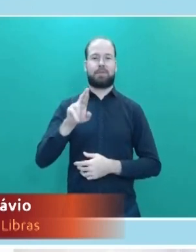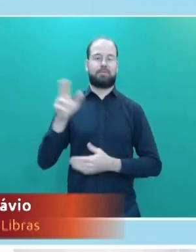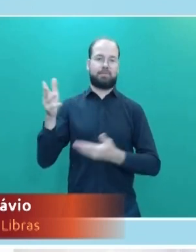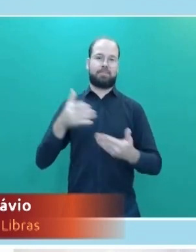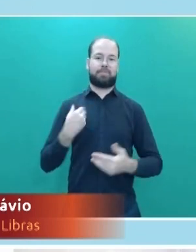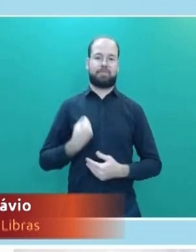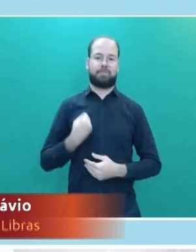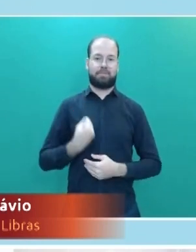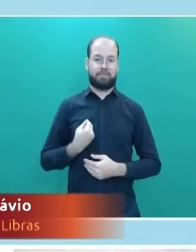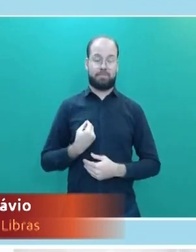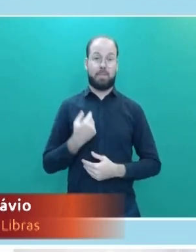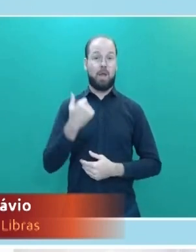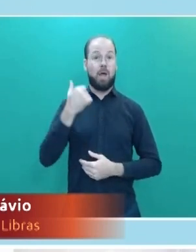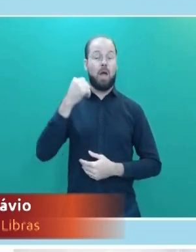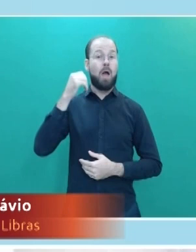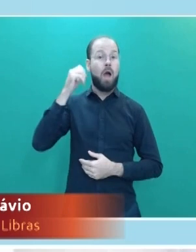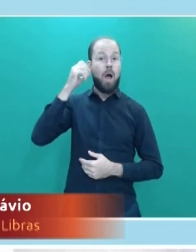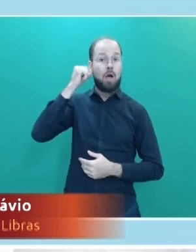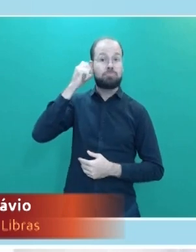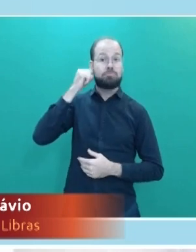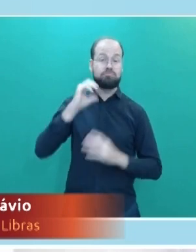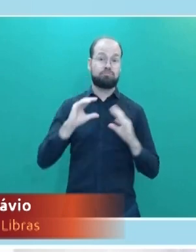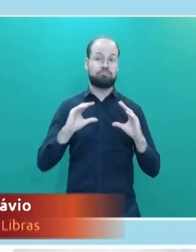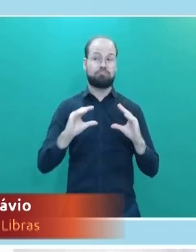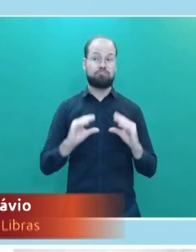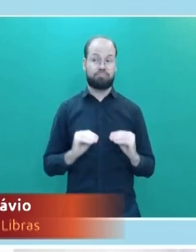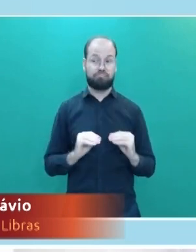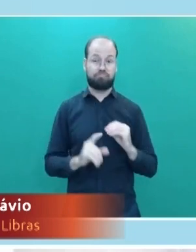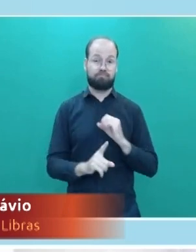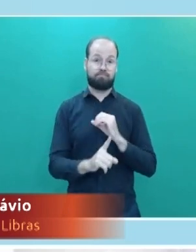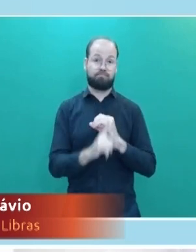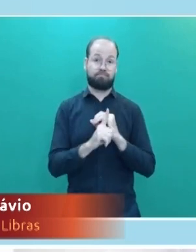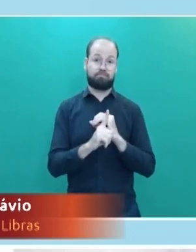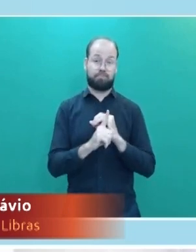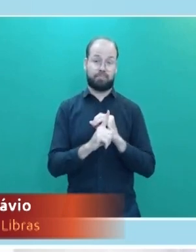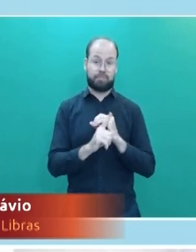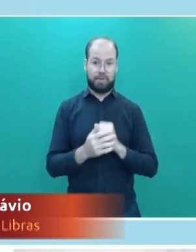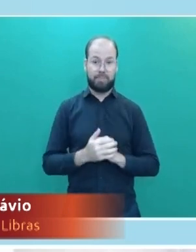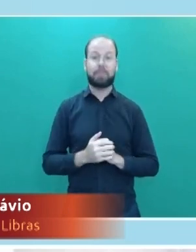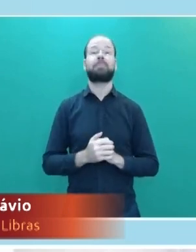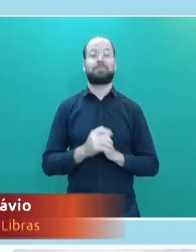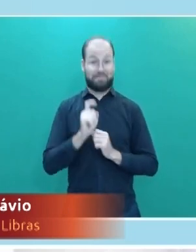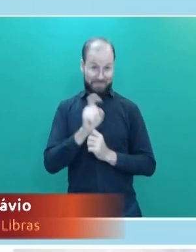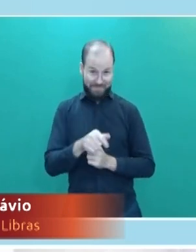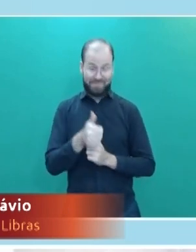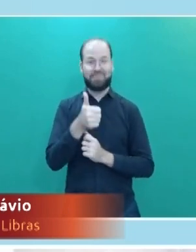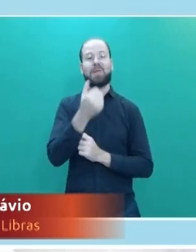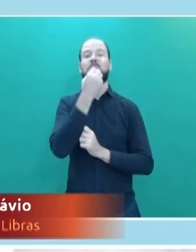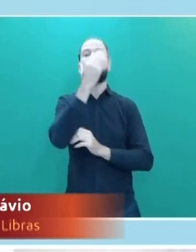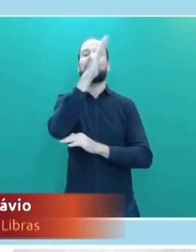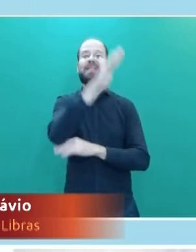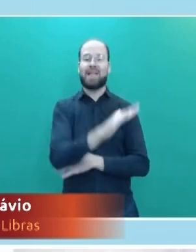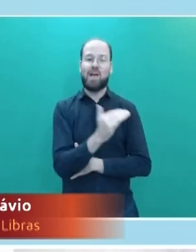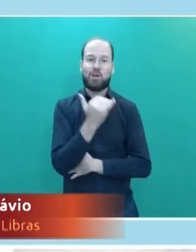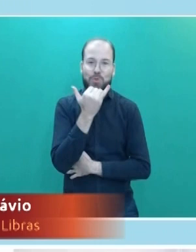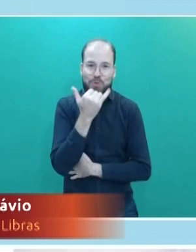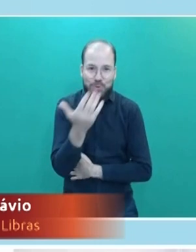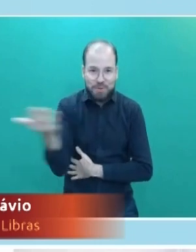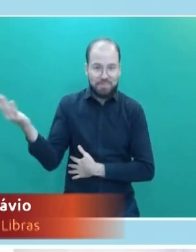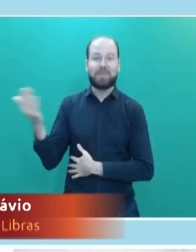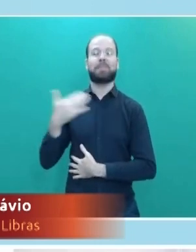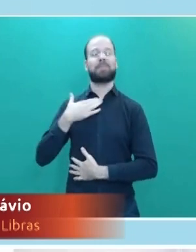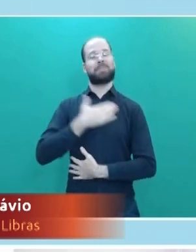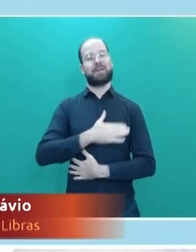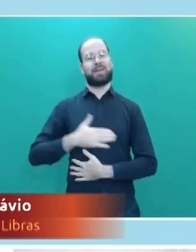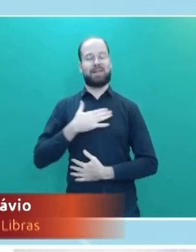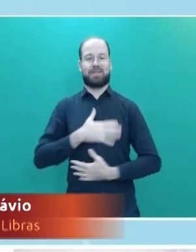Xavier, o seu áudio está desligado, a gente não consegue te escutar. Boa tarde, desculpa, é um prazer enorme estar com vocês